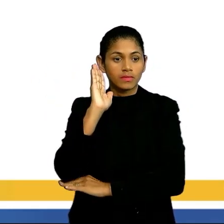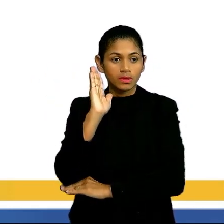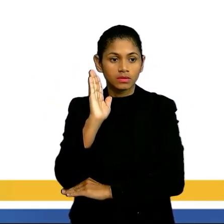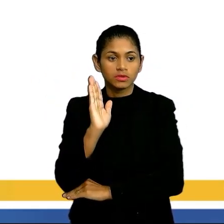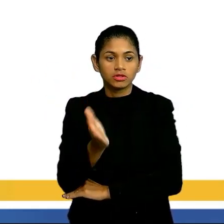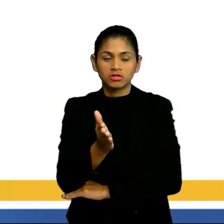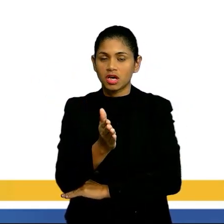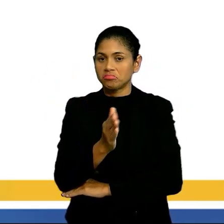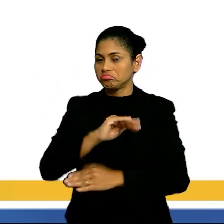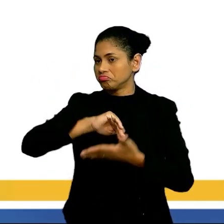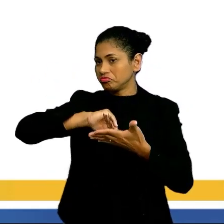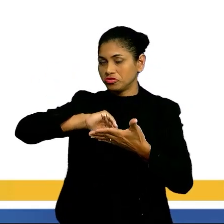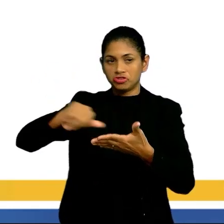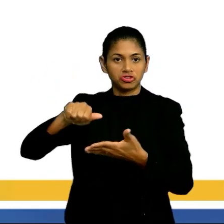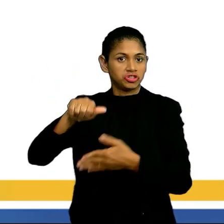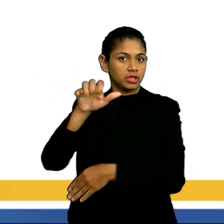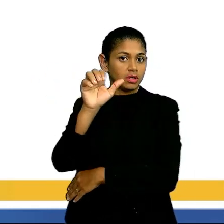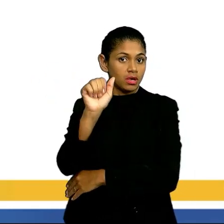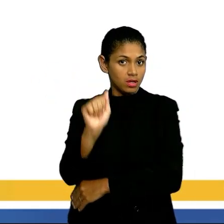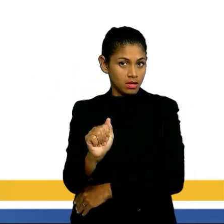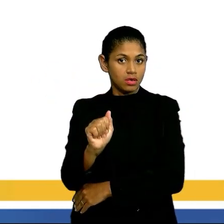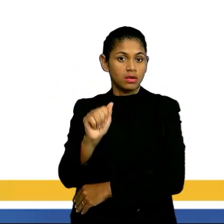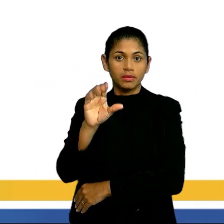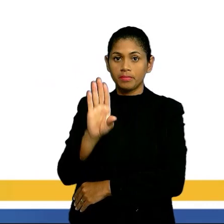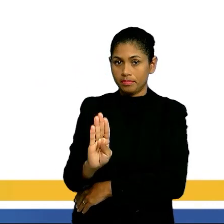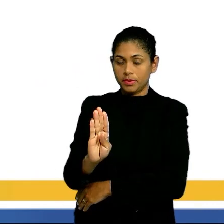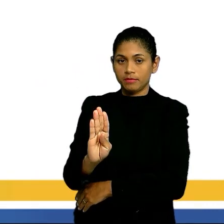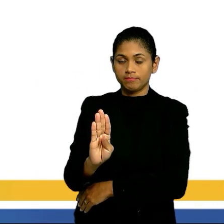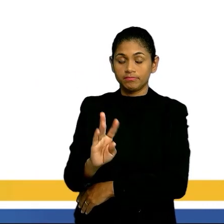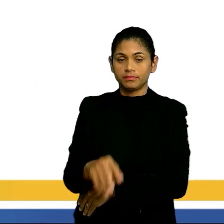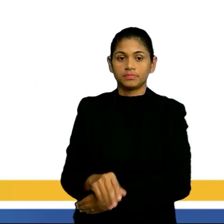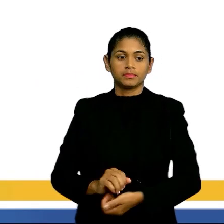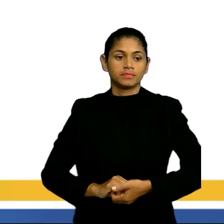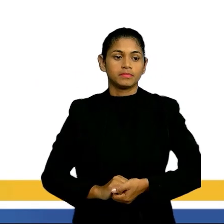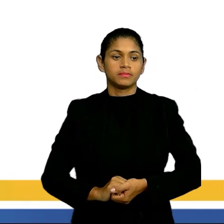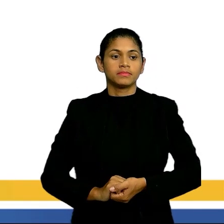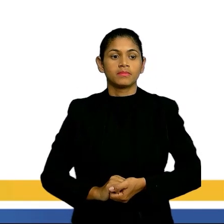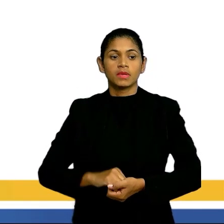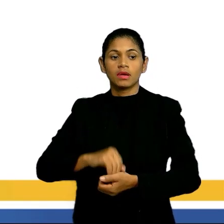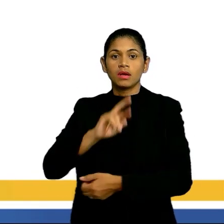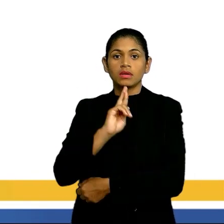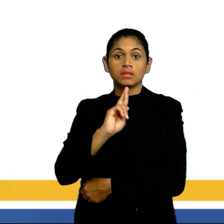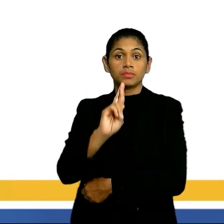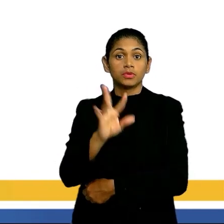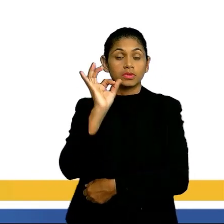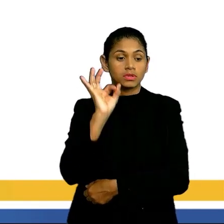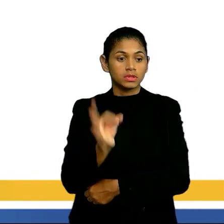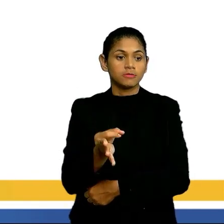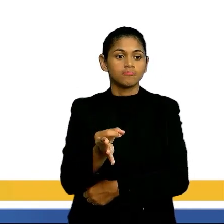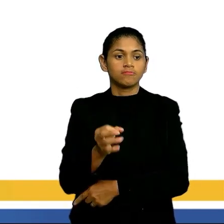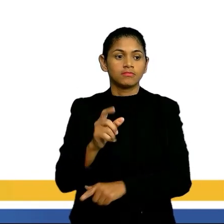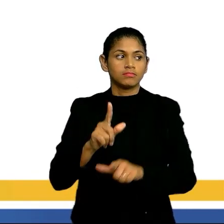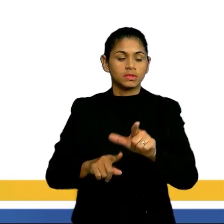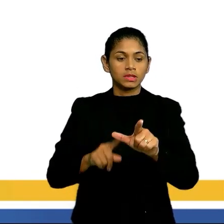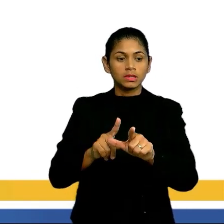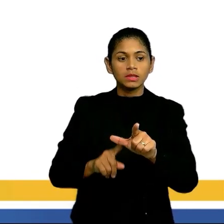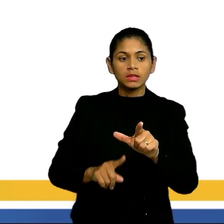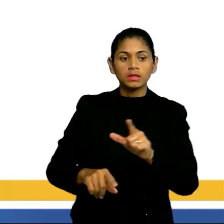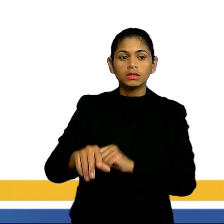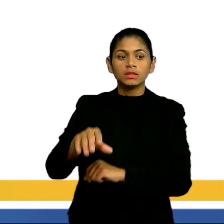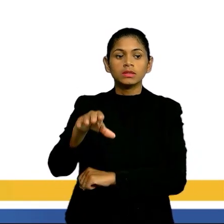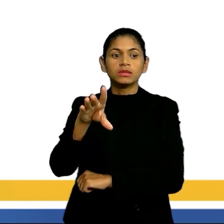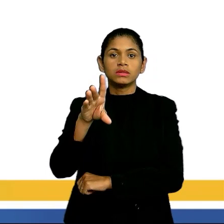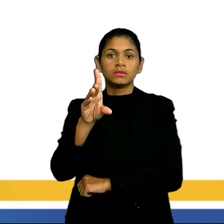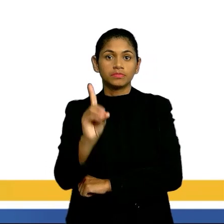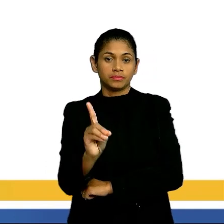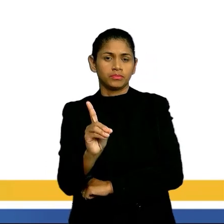cortaria a alternativa A e a B, tá? E a resposta certa seria a alternativa D, tá certo? Por que